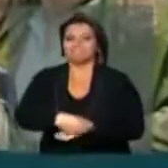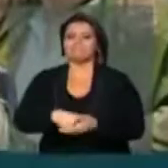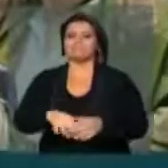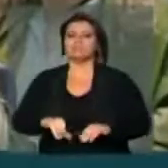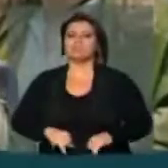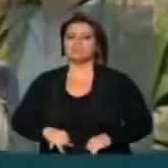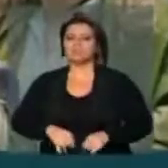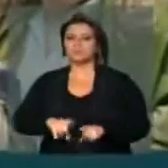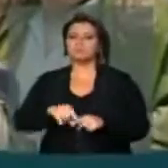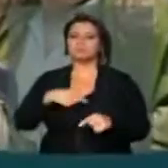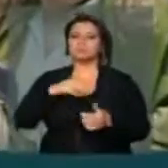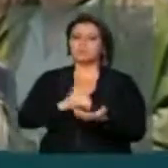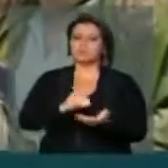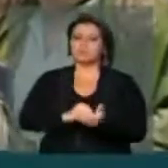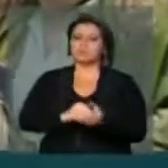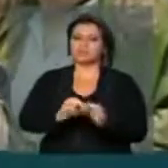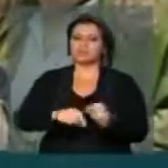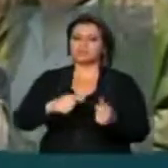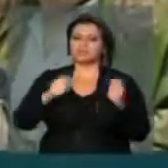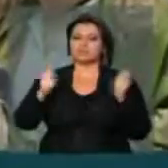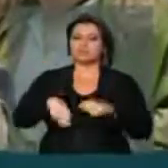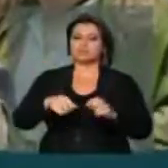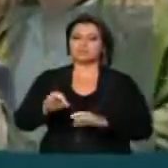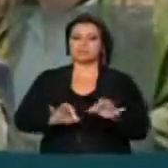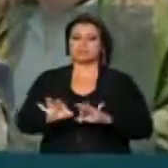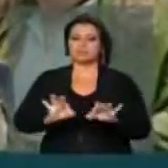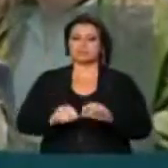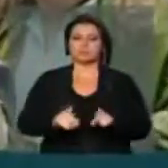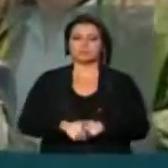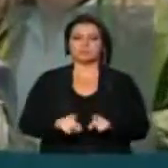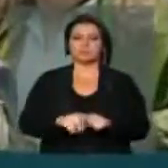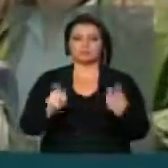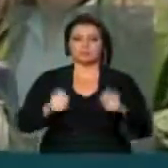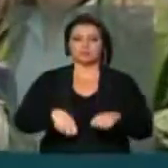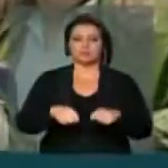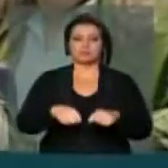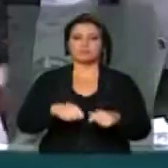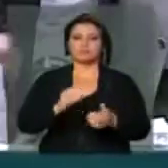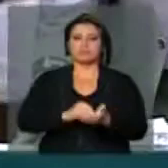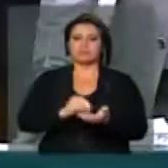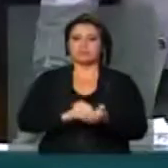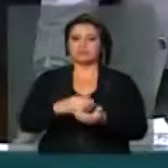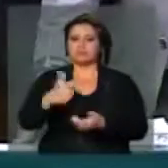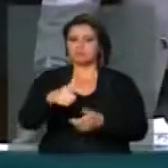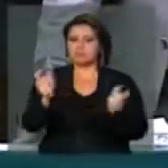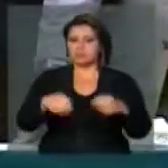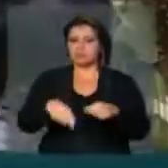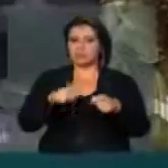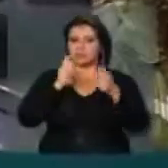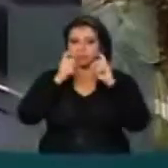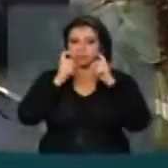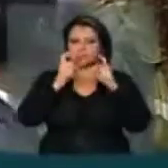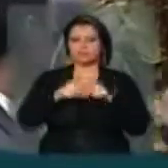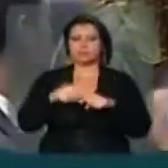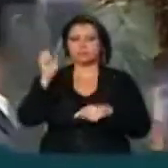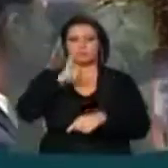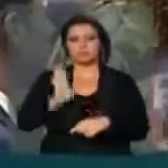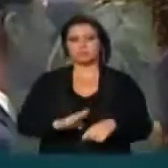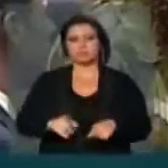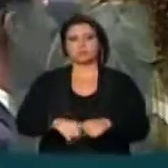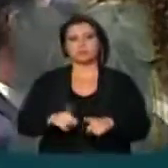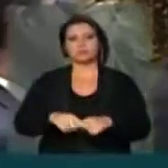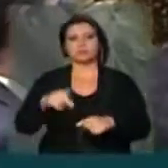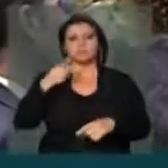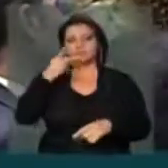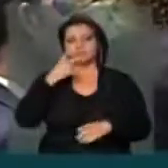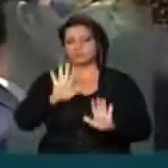por sua incompetência e sua incapacidade de pelo menos administrar as condições econômicas do país. Sem entrar na questão